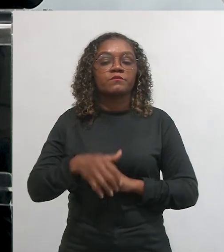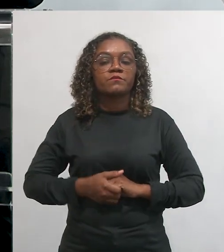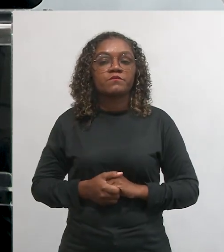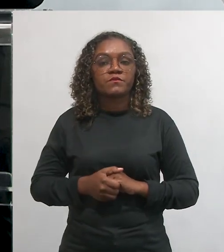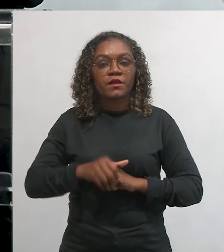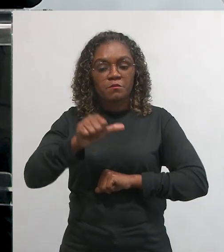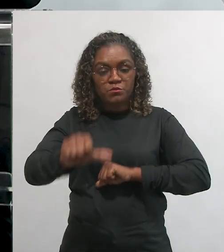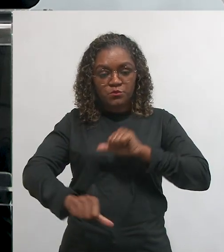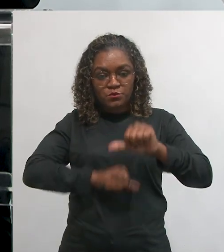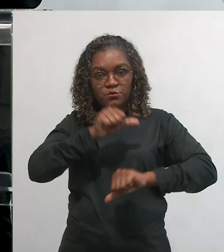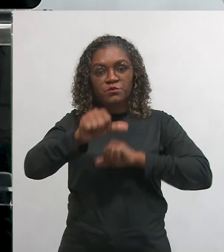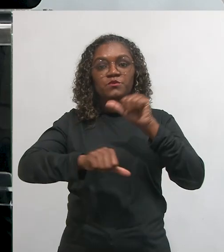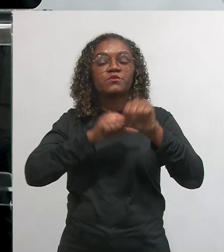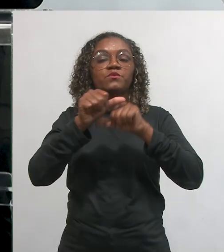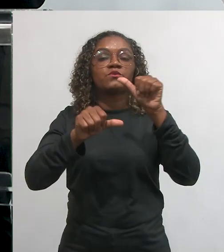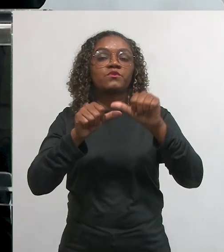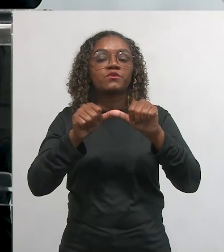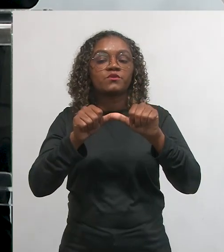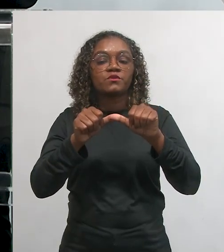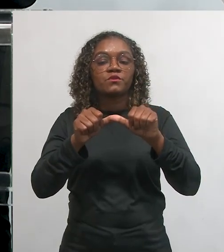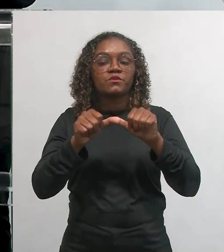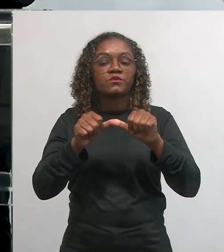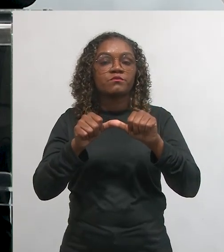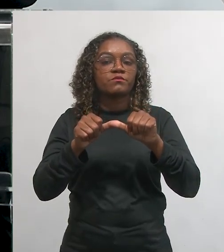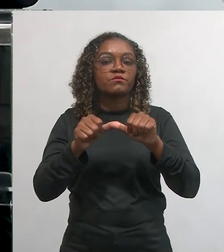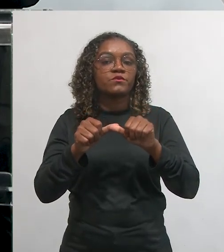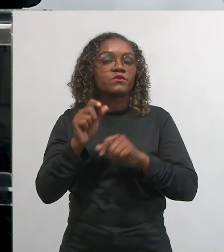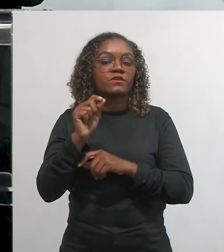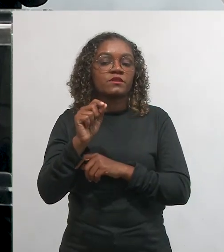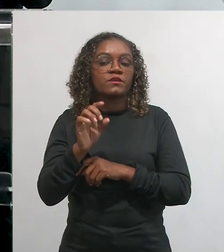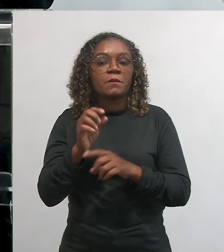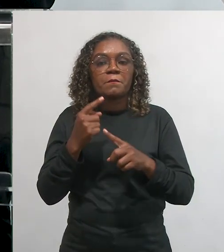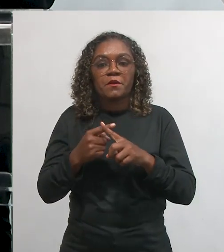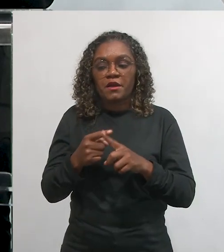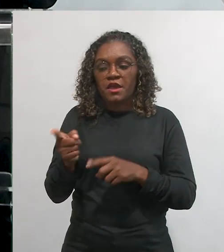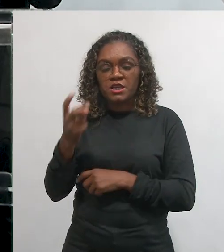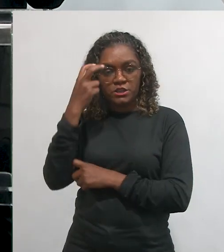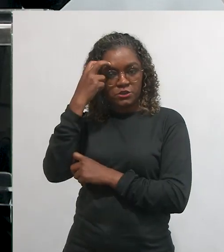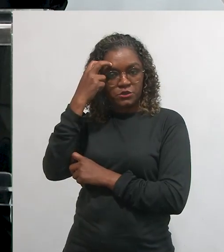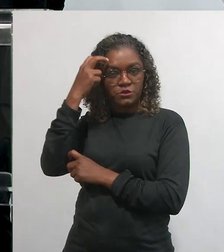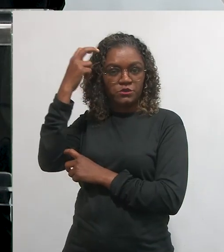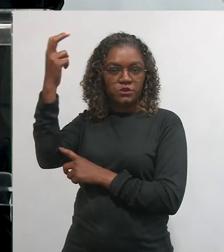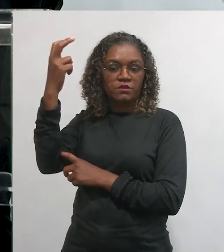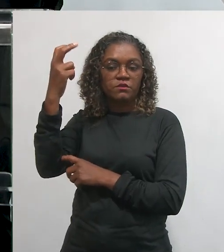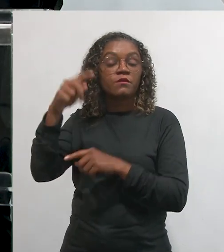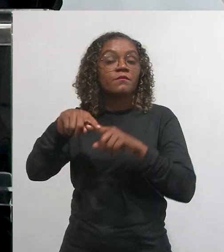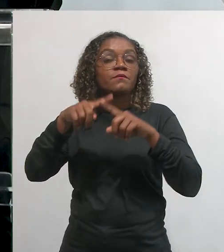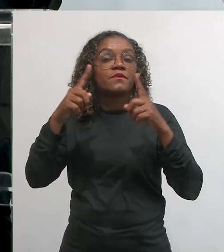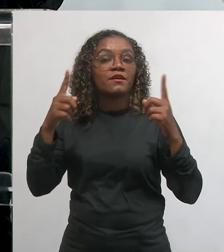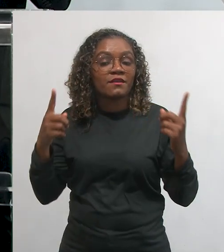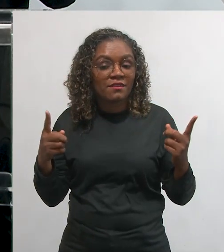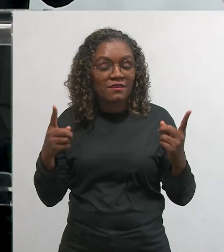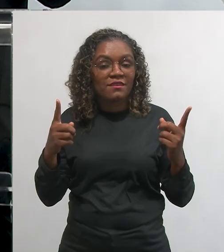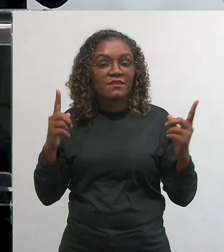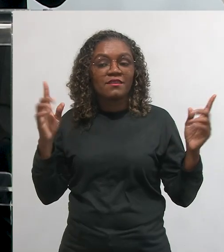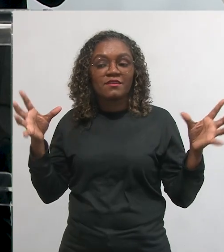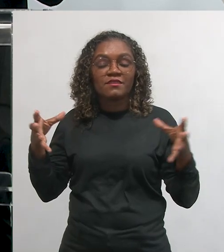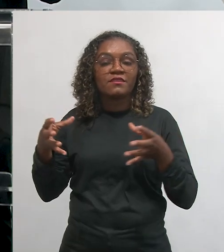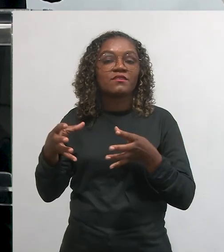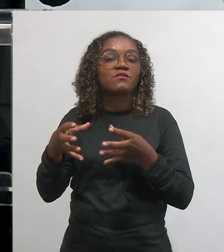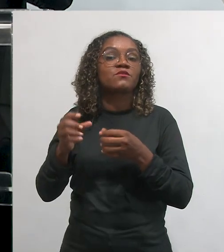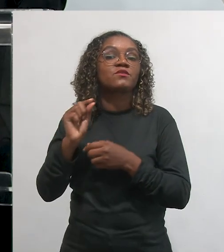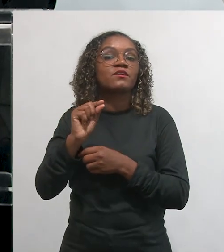seguinte: a revolução, a mudança do mundo não passa necessariamente porque a pessoa é muito inteligente individualmente, mas passa